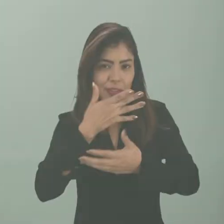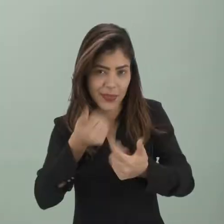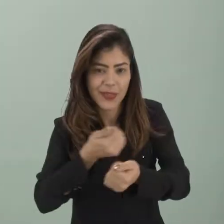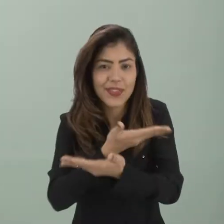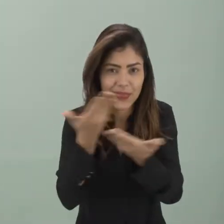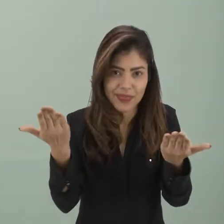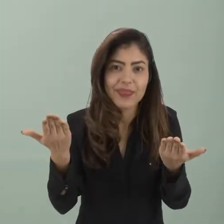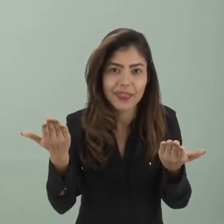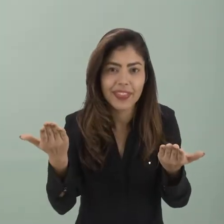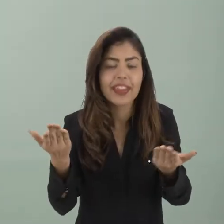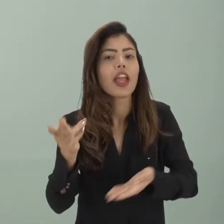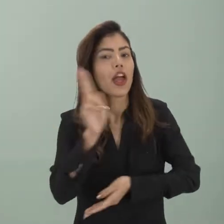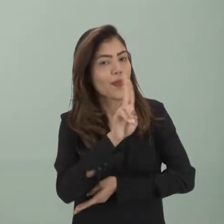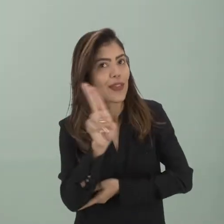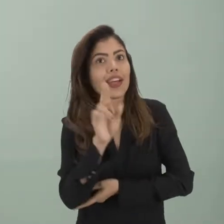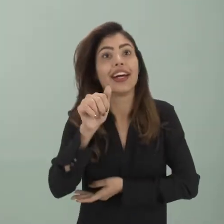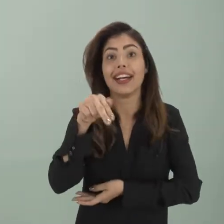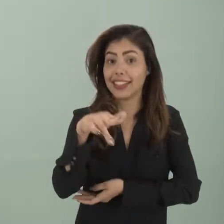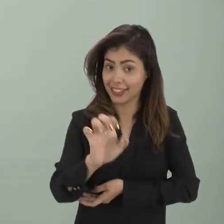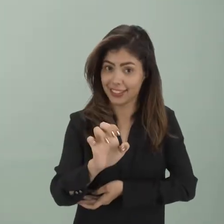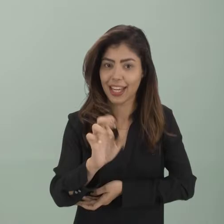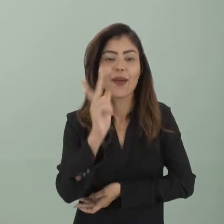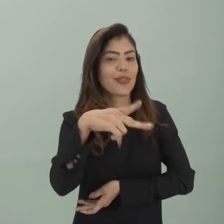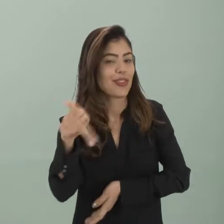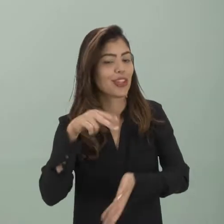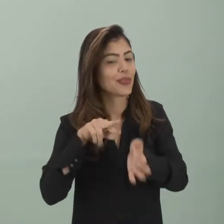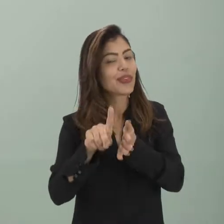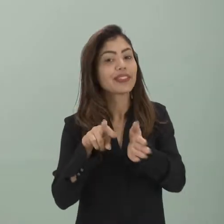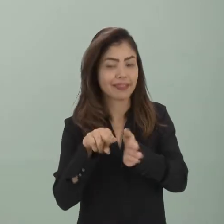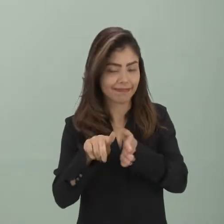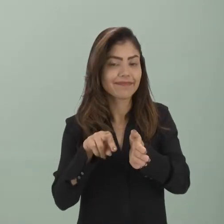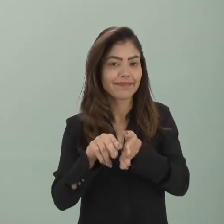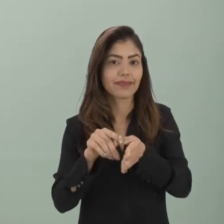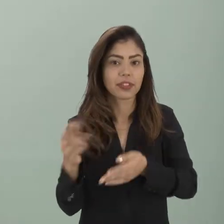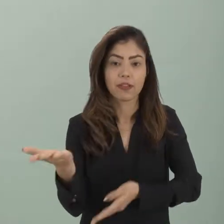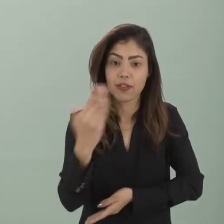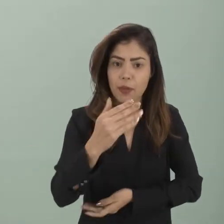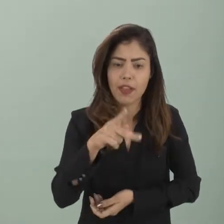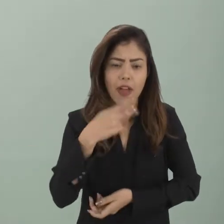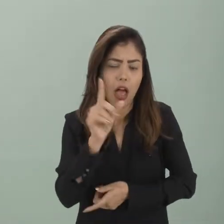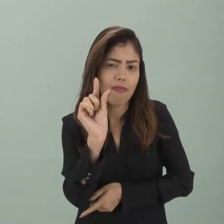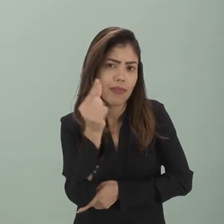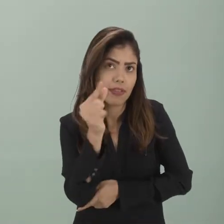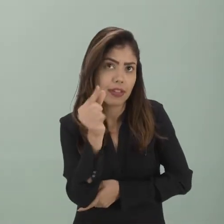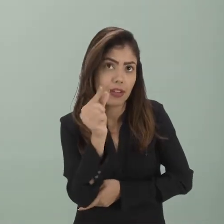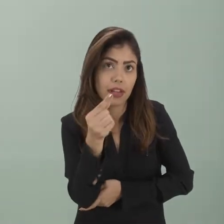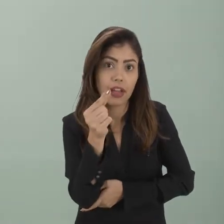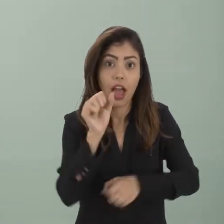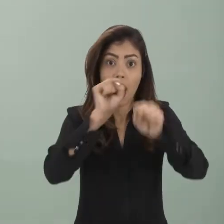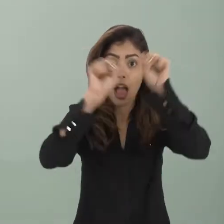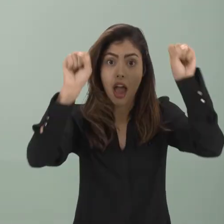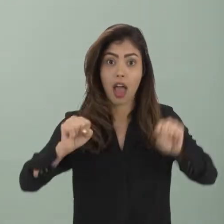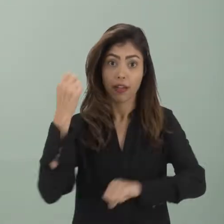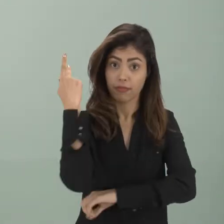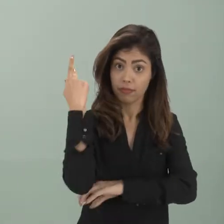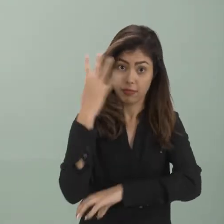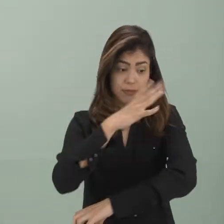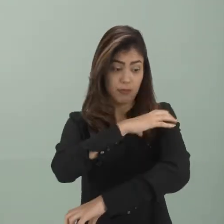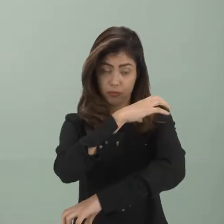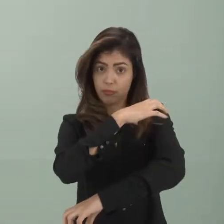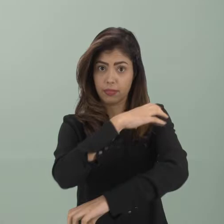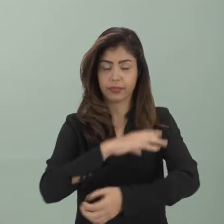Tudo bem, pessoal? Eu me chamo Anne, sou professora de Biologia e nós vamos falar um pouco hoje sobre o sistema